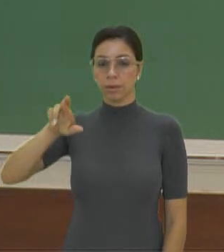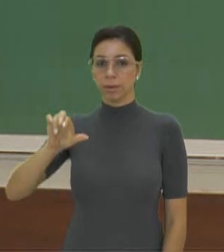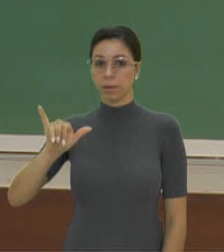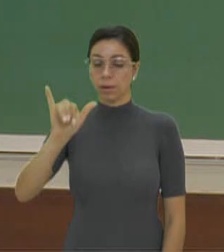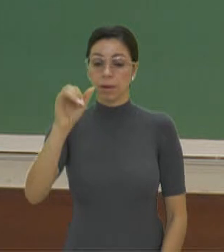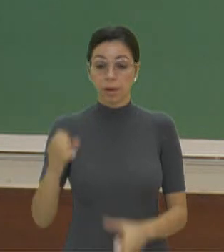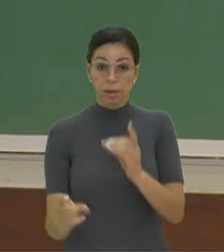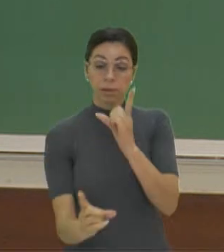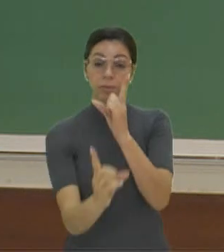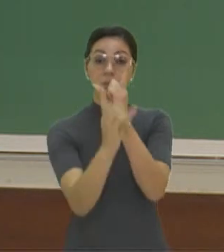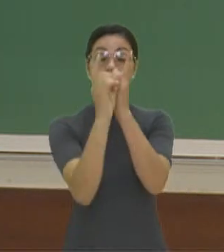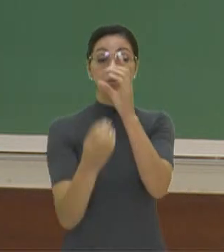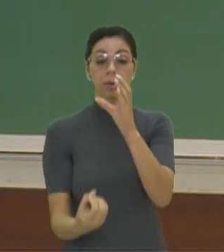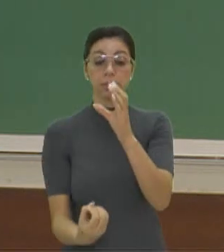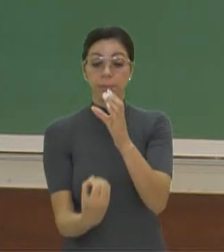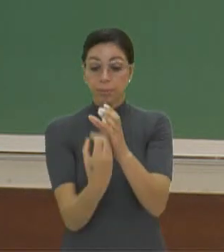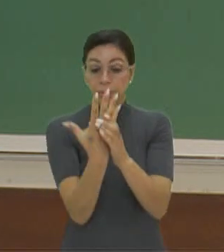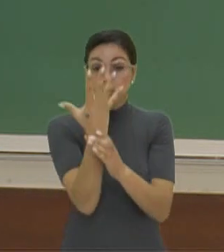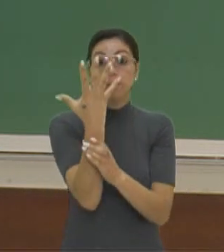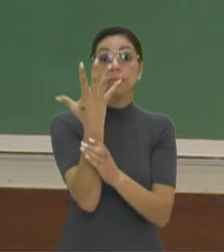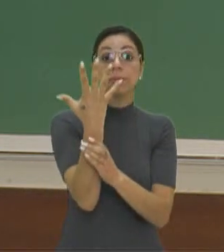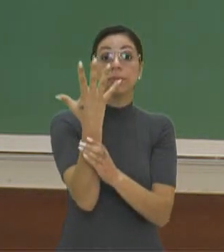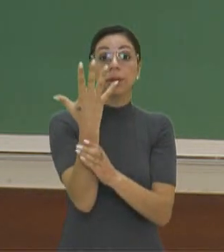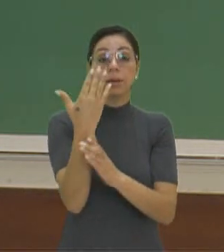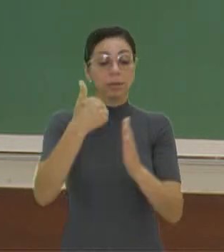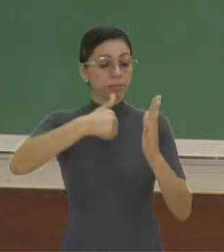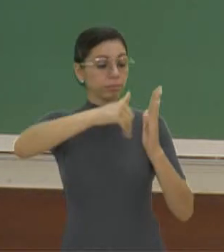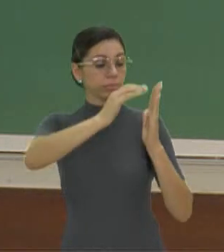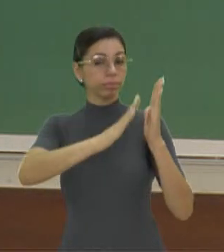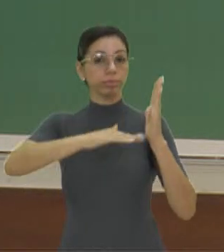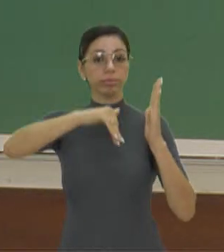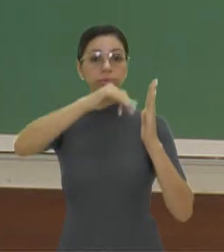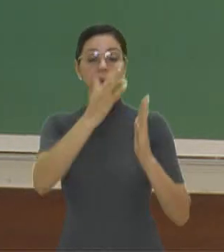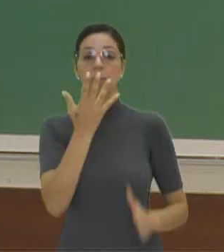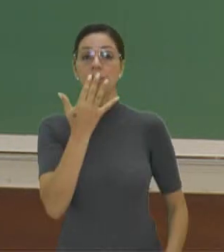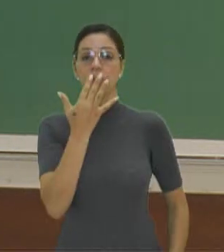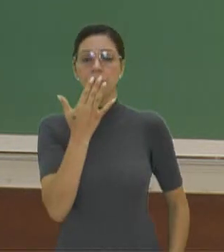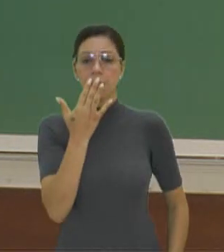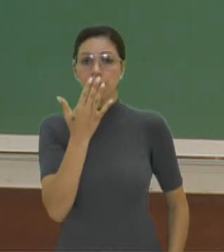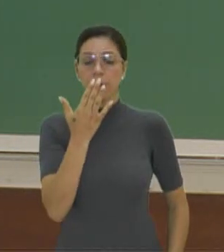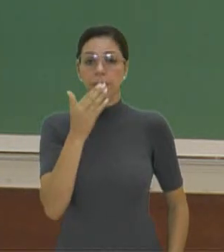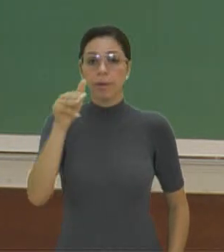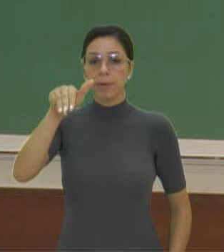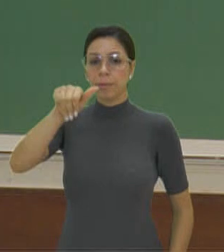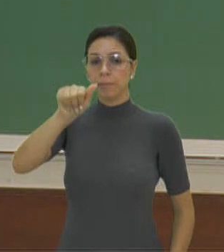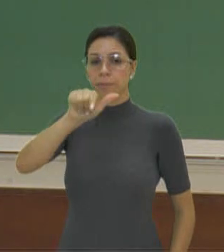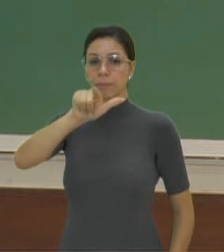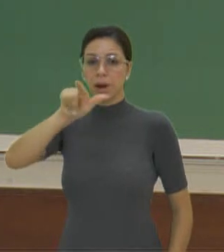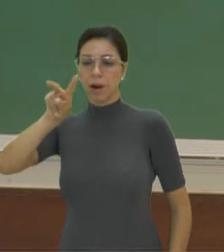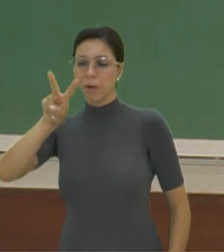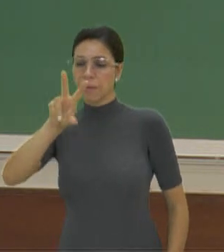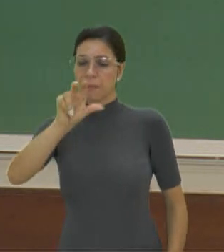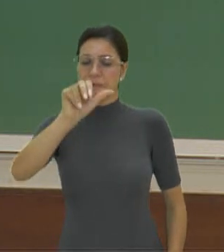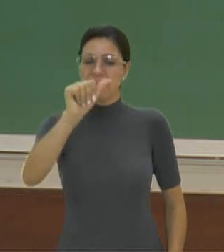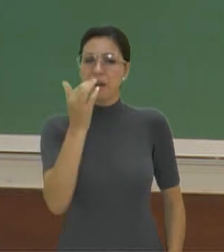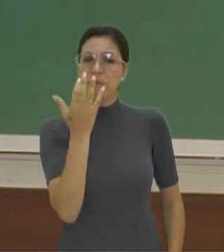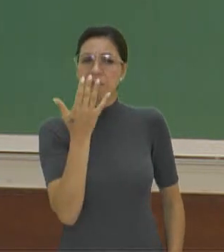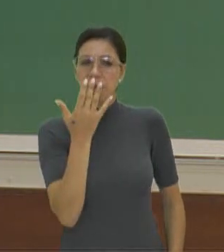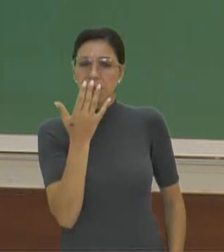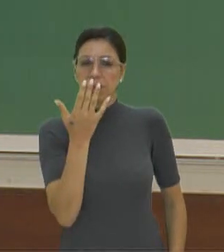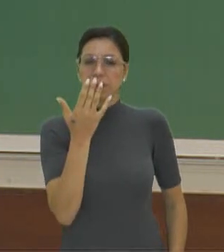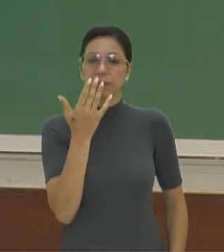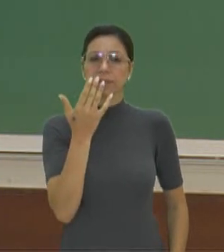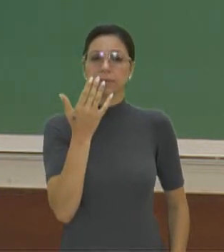sintética da história. E a cor que ele desenvolveu foi o malva. É alguma coisa próximo do